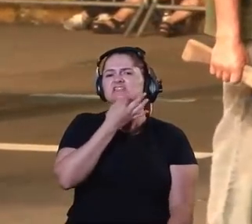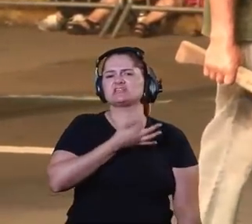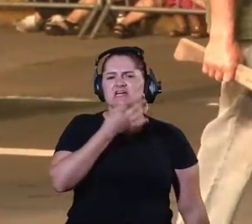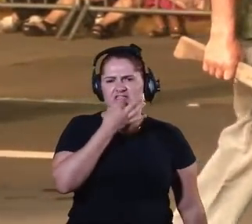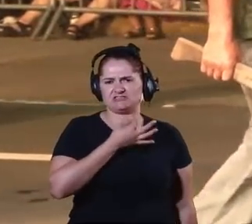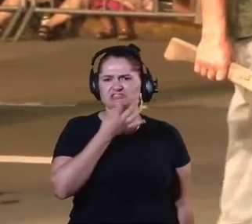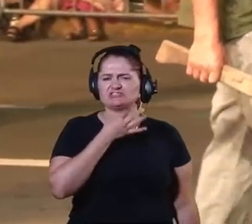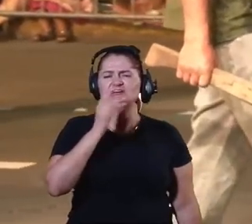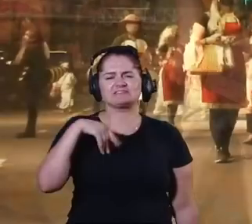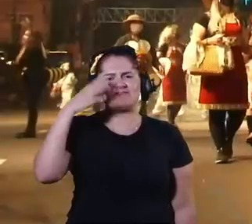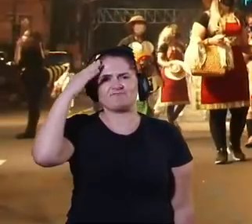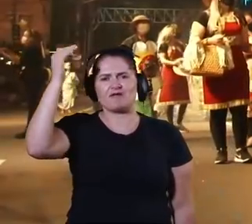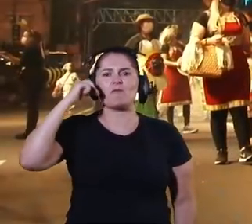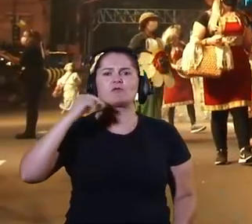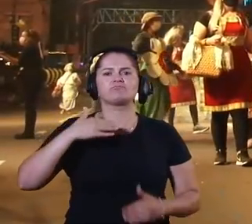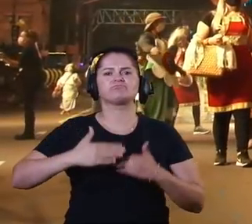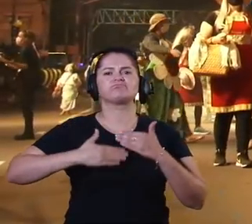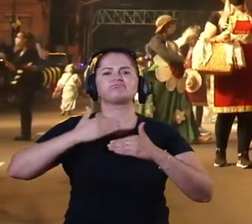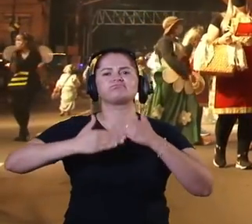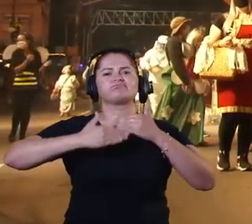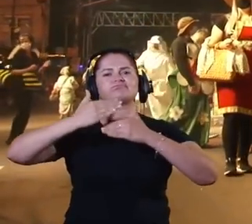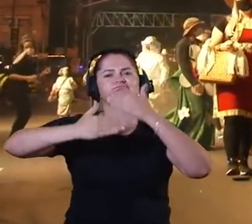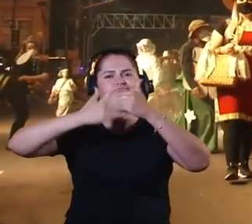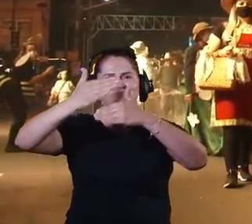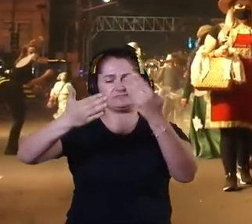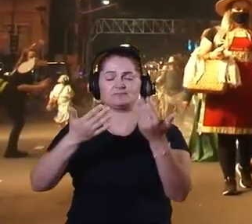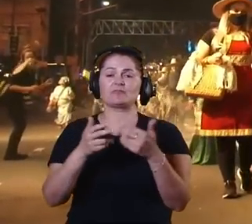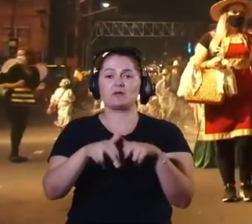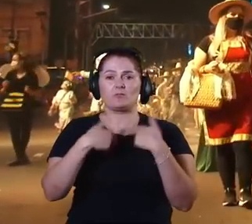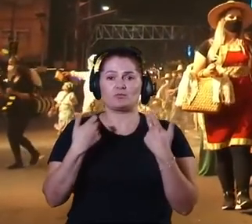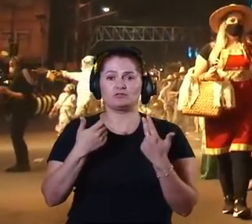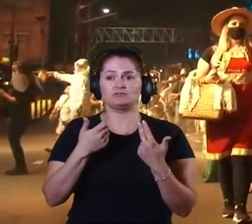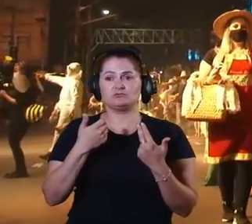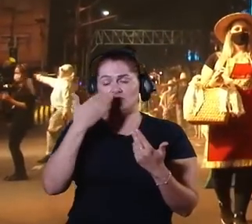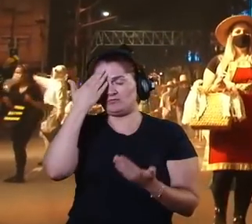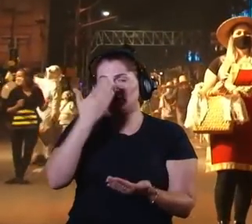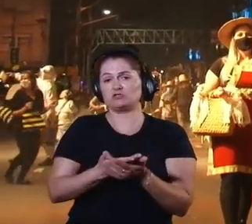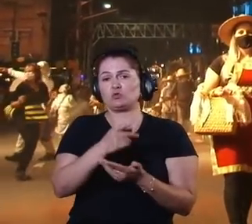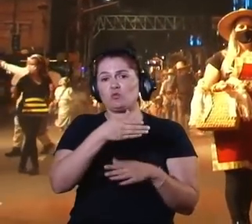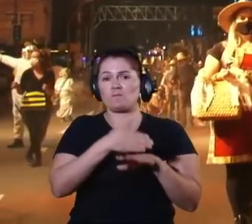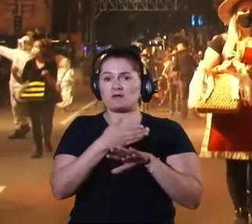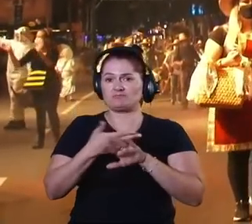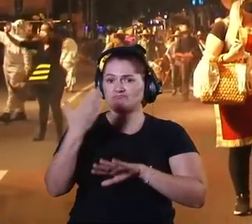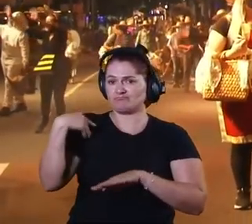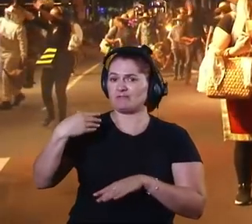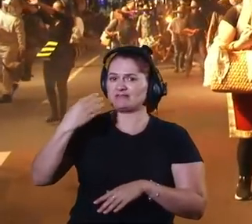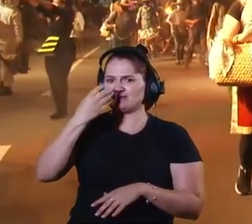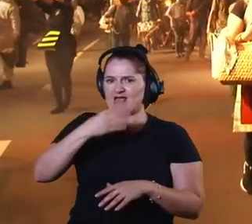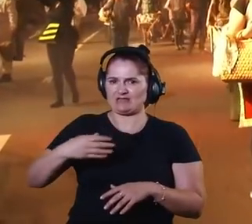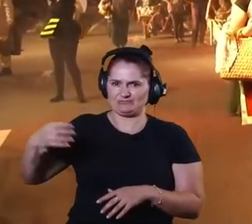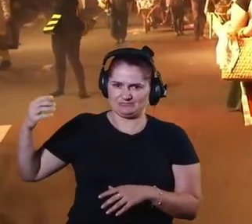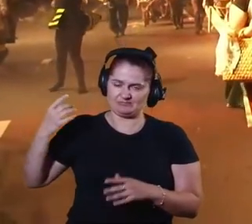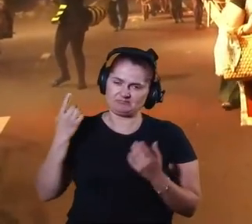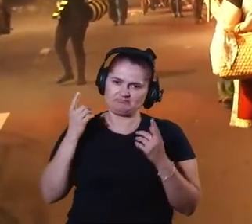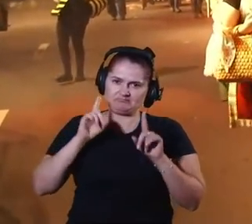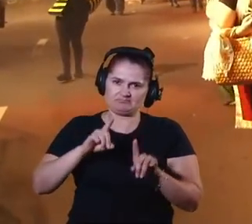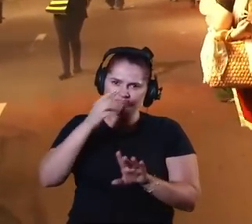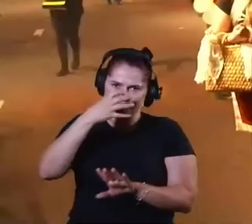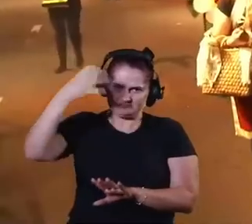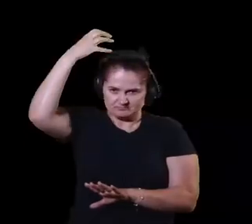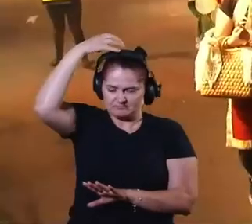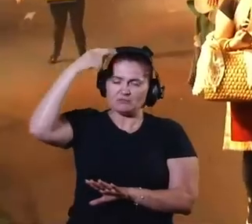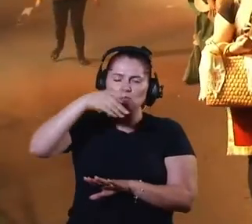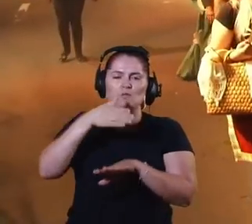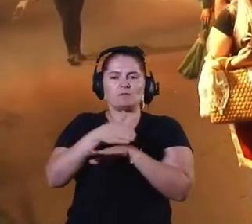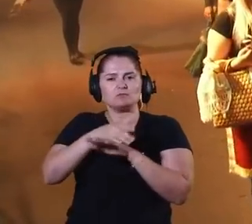você deve ter ouvido muito isso nos convites para que todos aqui chegassem e, ao mesmo tempo, a palavra progresso de